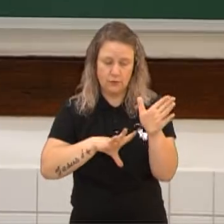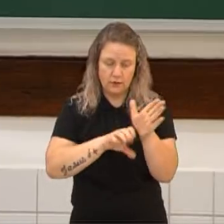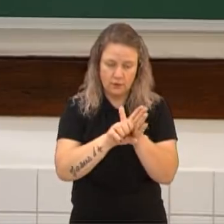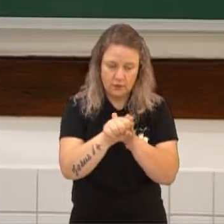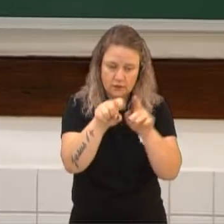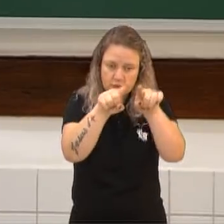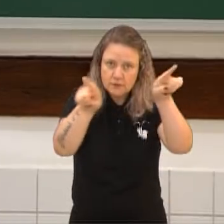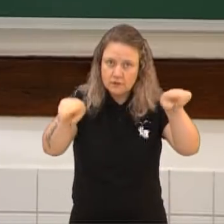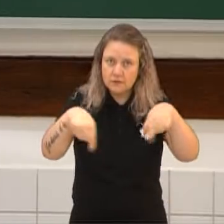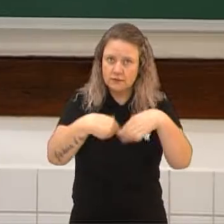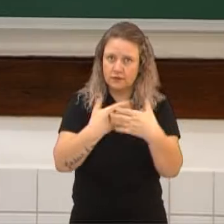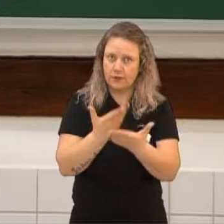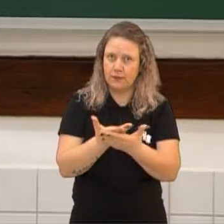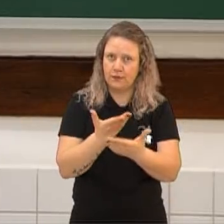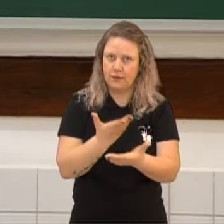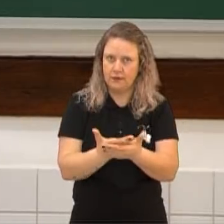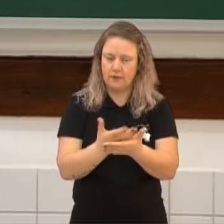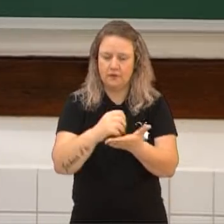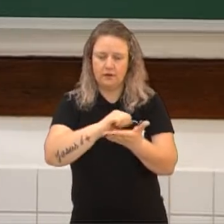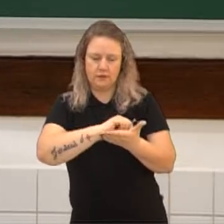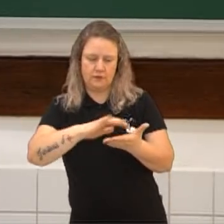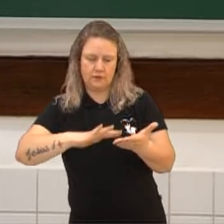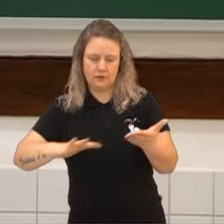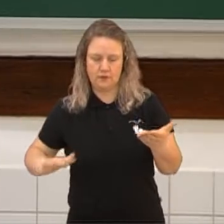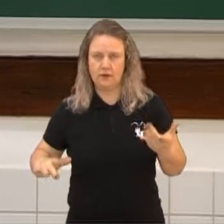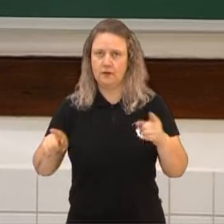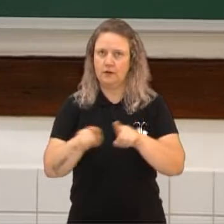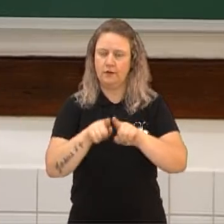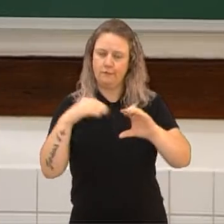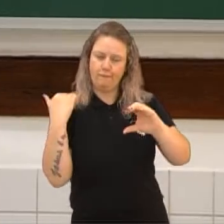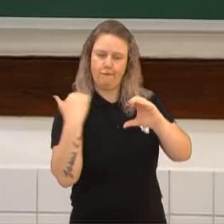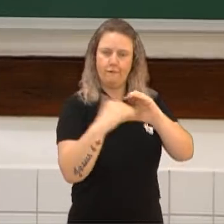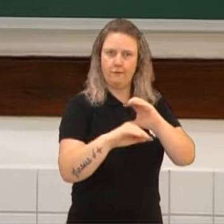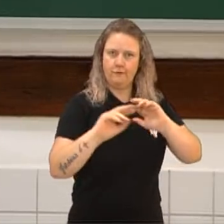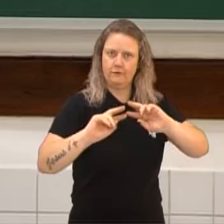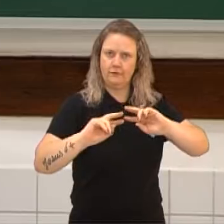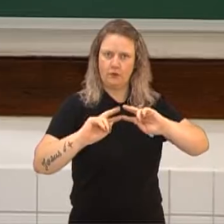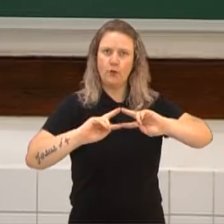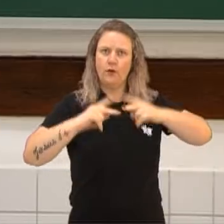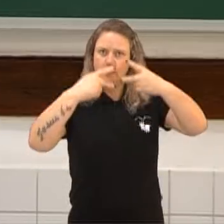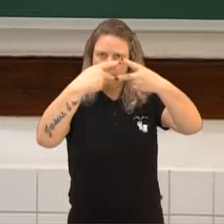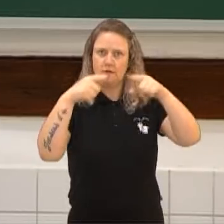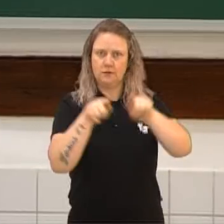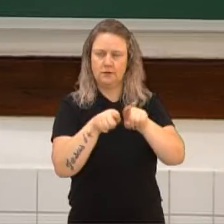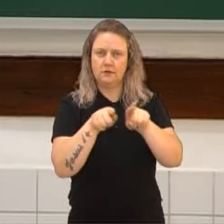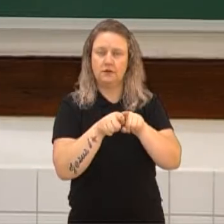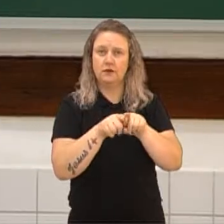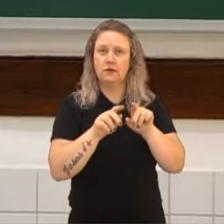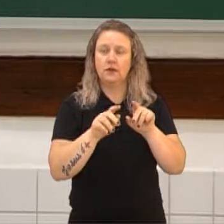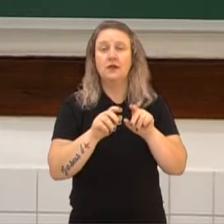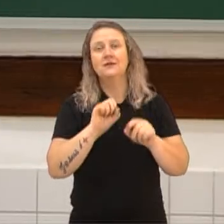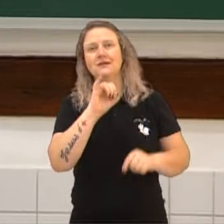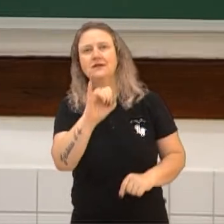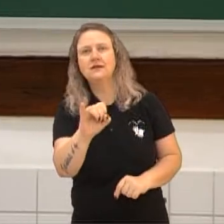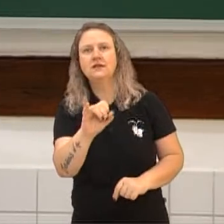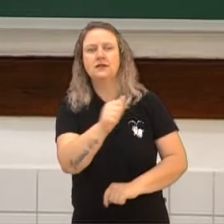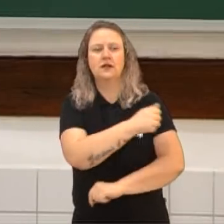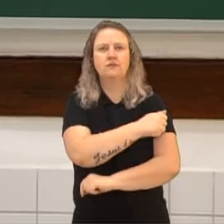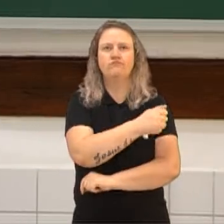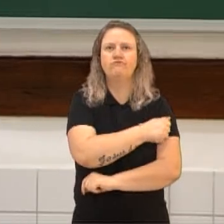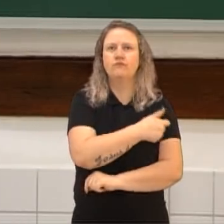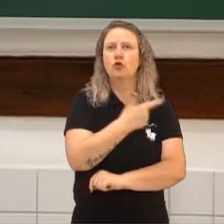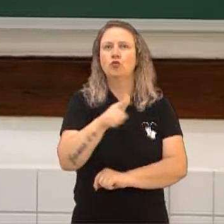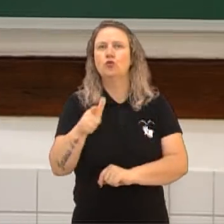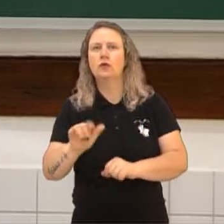obrigatórias, enviá-las como concluídas, certo? E também aqueles alunos que tenham uma dificuldade, que não têm acesso